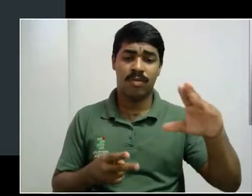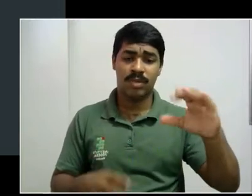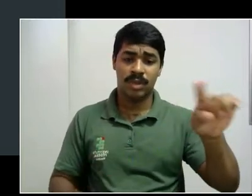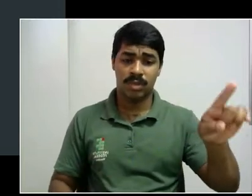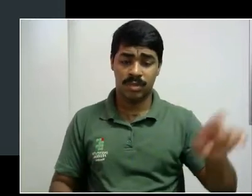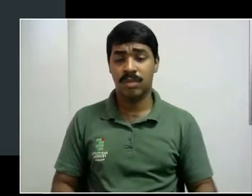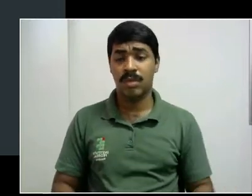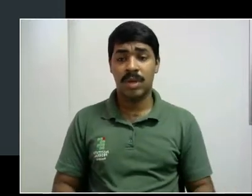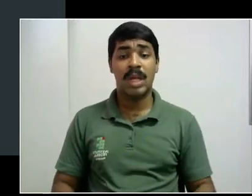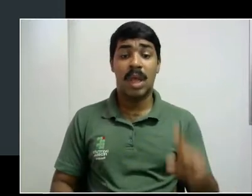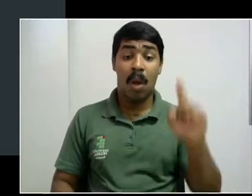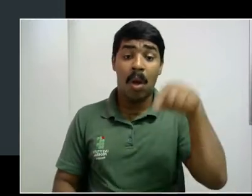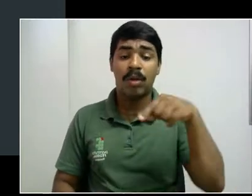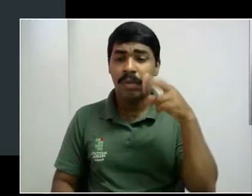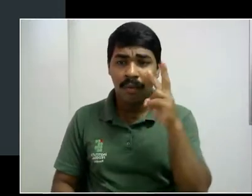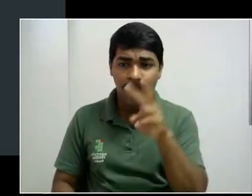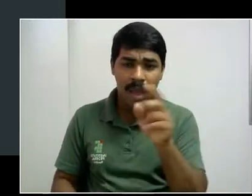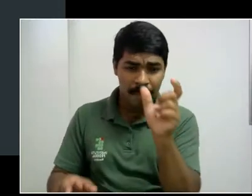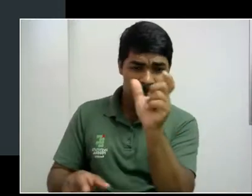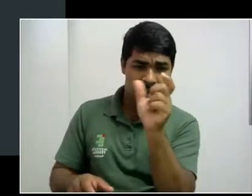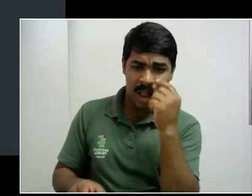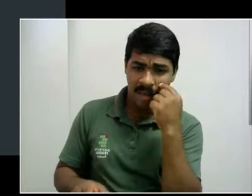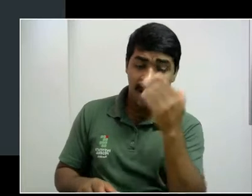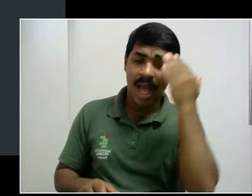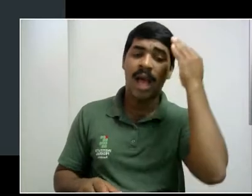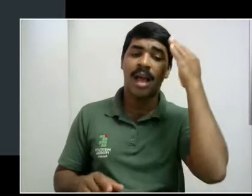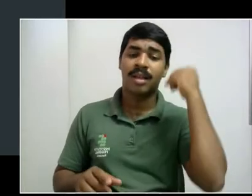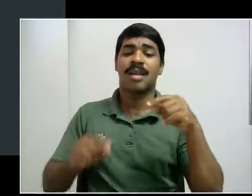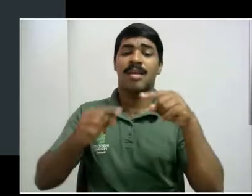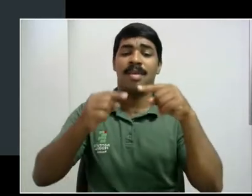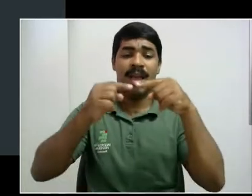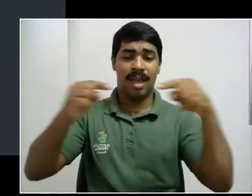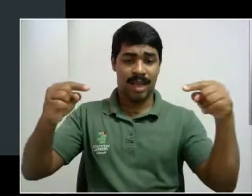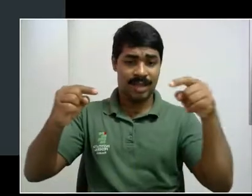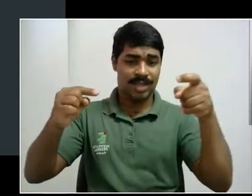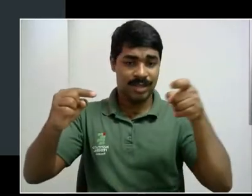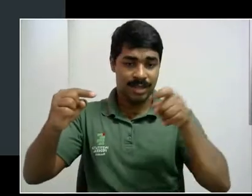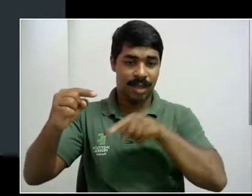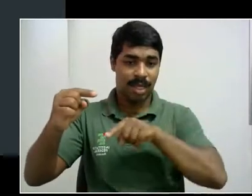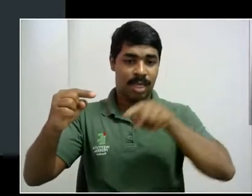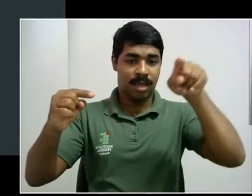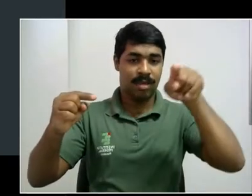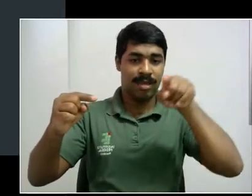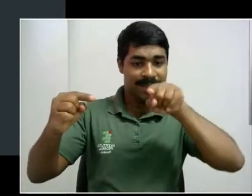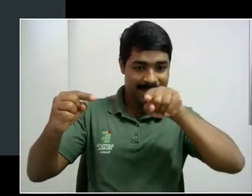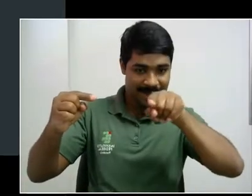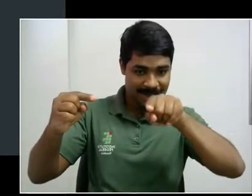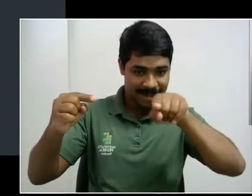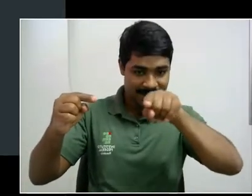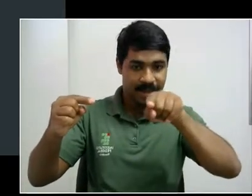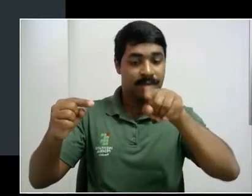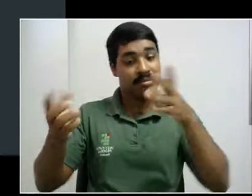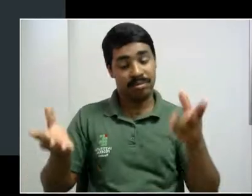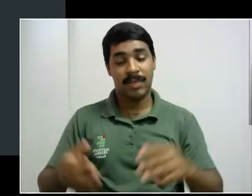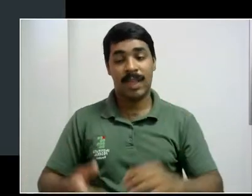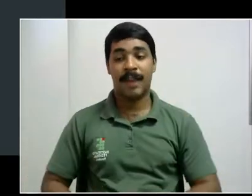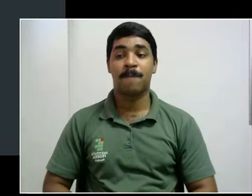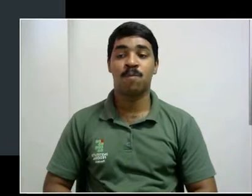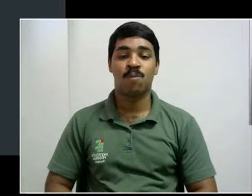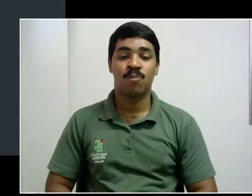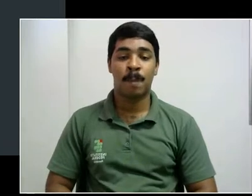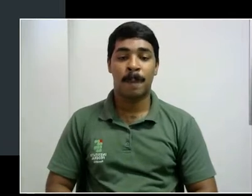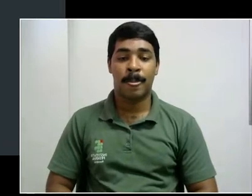Que nada mais é do que o ponto onde ela corta o eixo x aqui. Então bora ver como é que a gente calcula esse ponto, né? Bom,